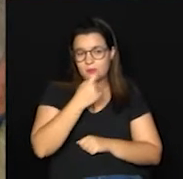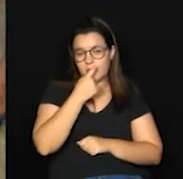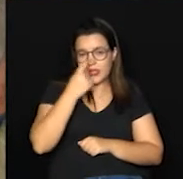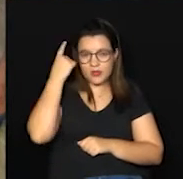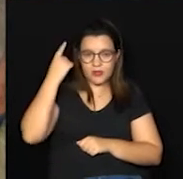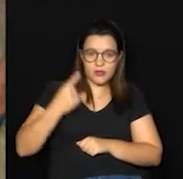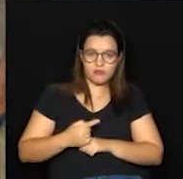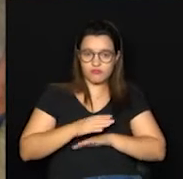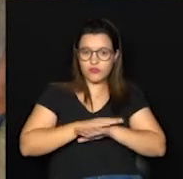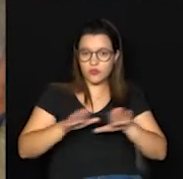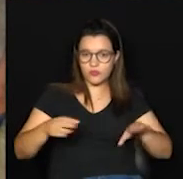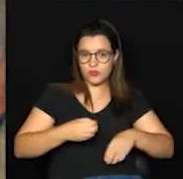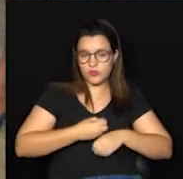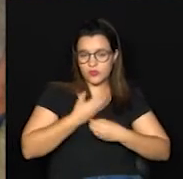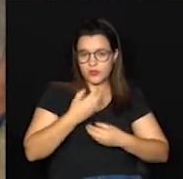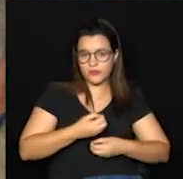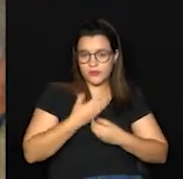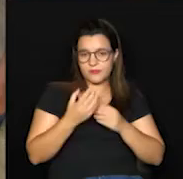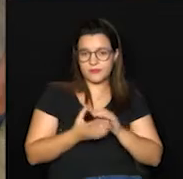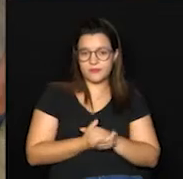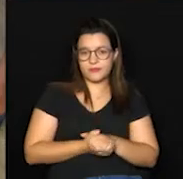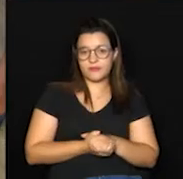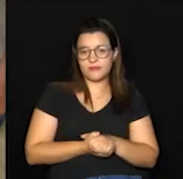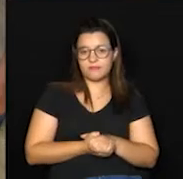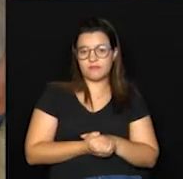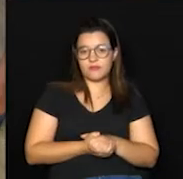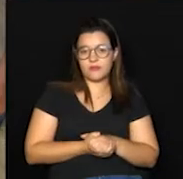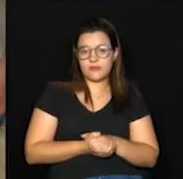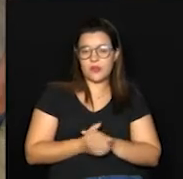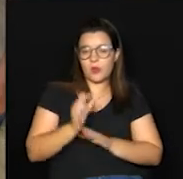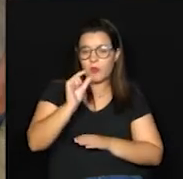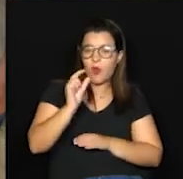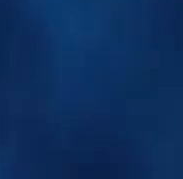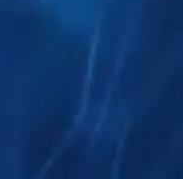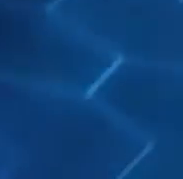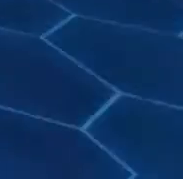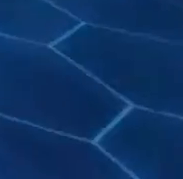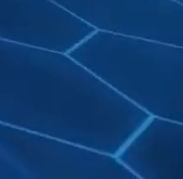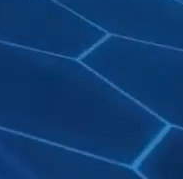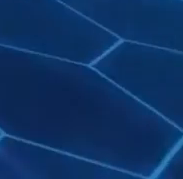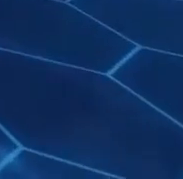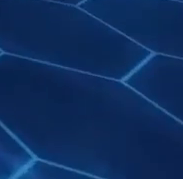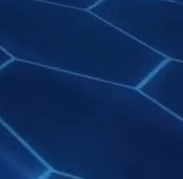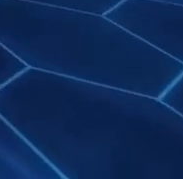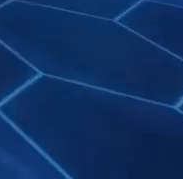Fechamos as notícias da metrópole? Fechamos e a gente volta daqui a pouquinho.